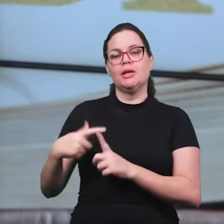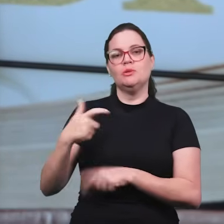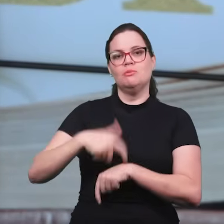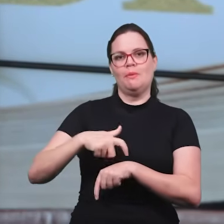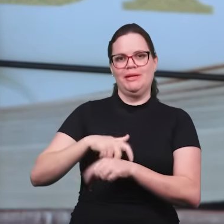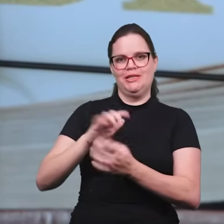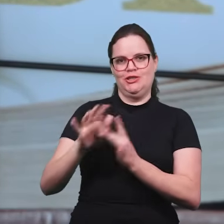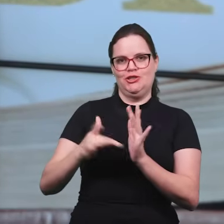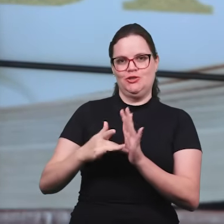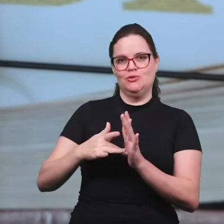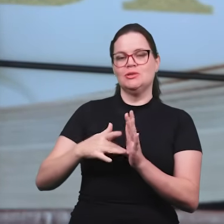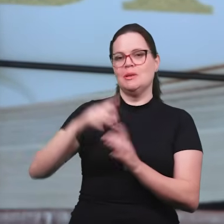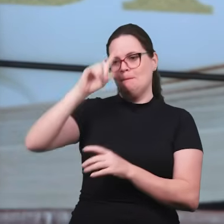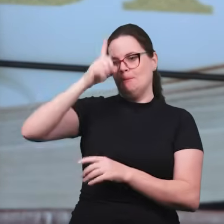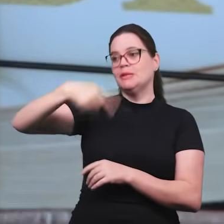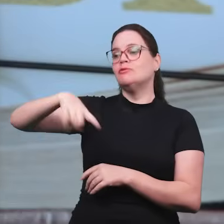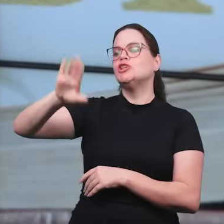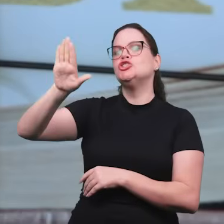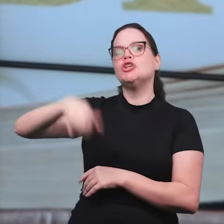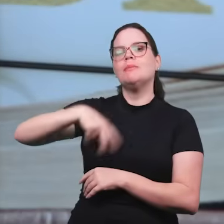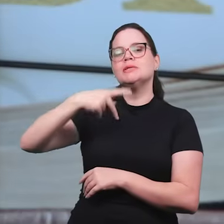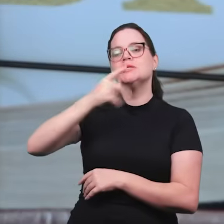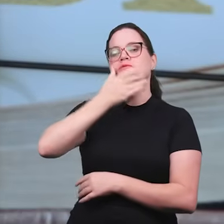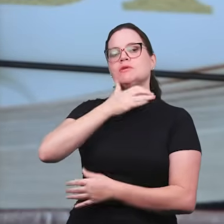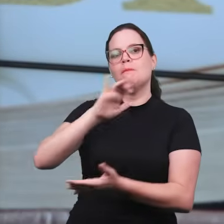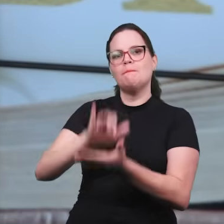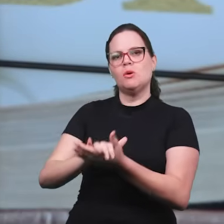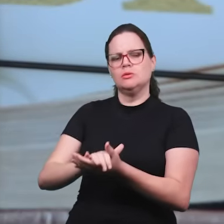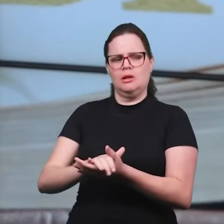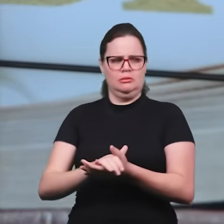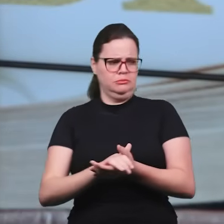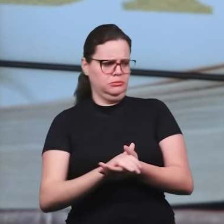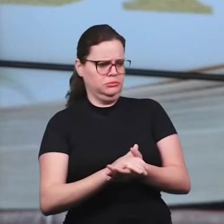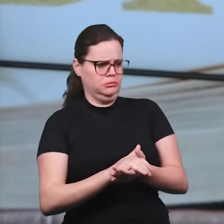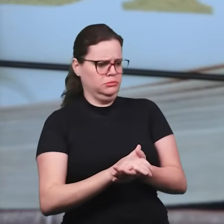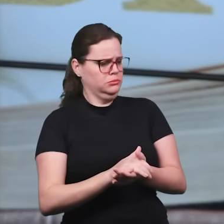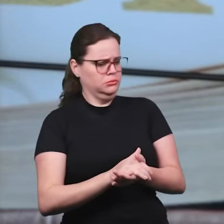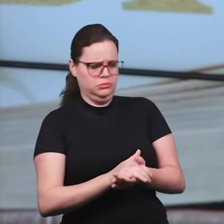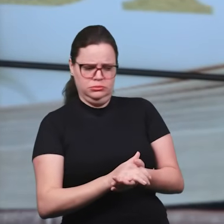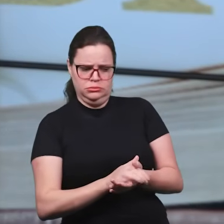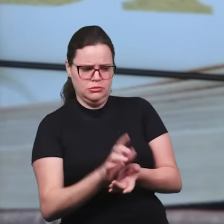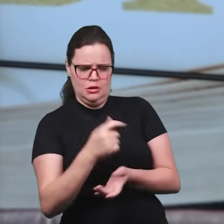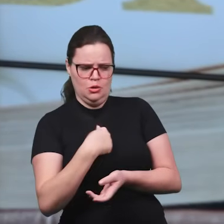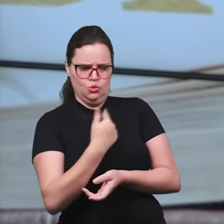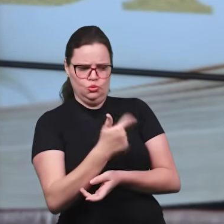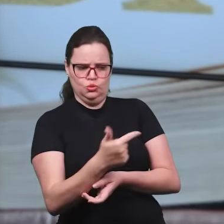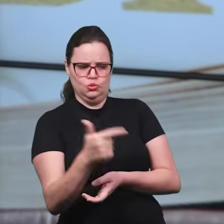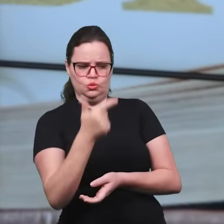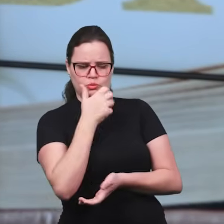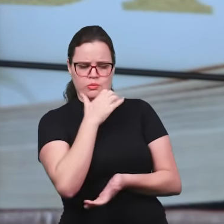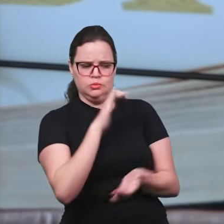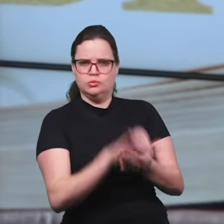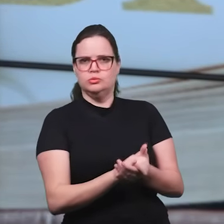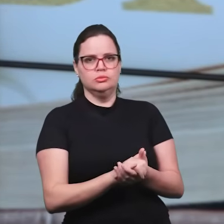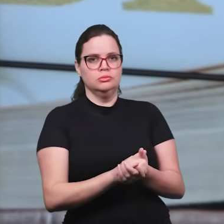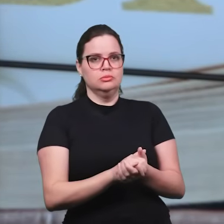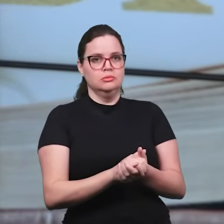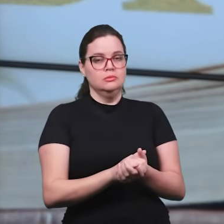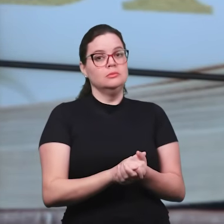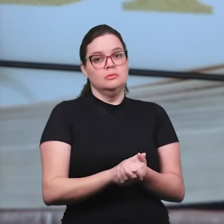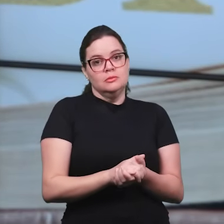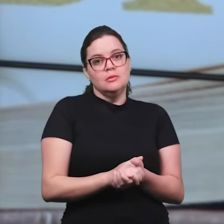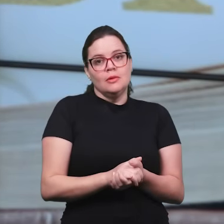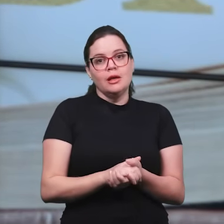para ela buscar, né, o marido, e ela diz que ela não tinha marido, né? E aí o